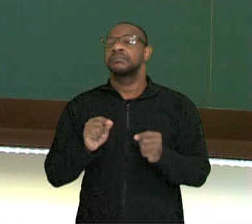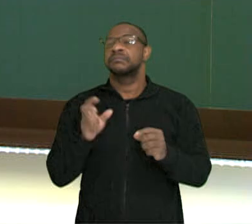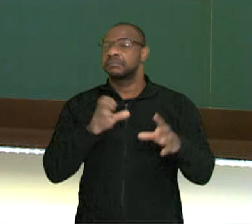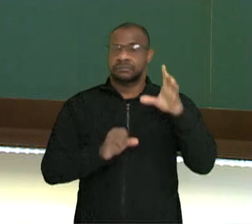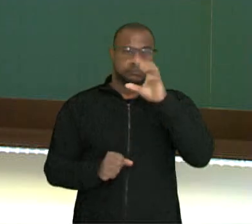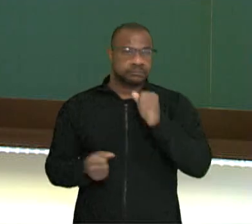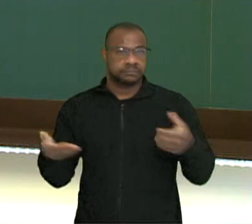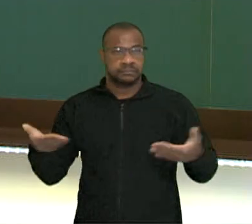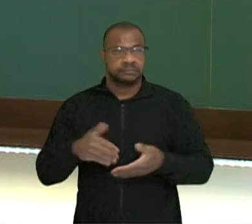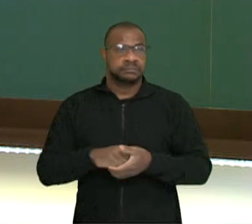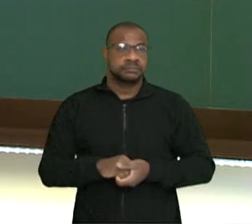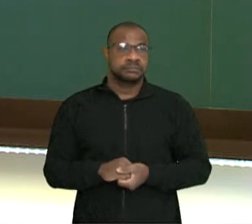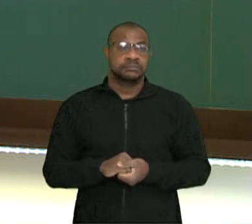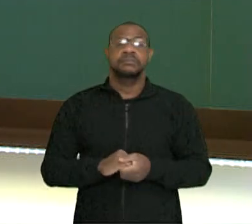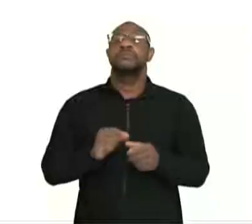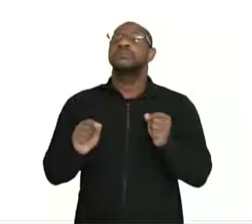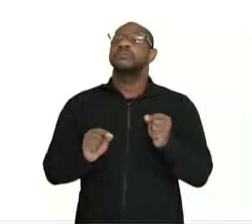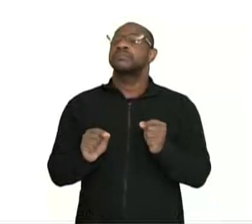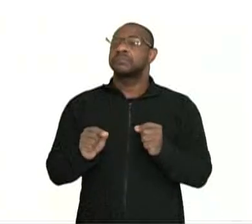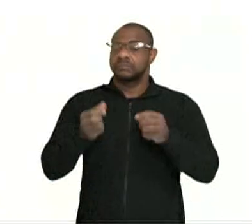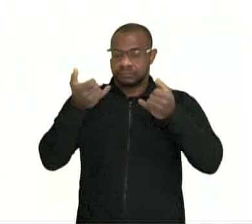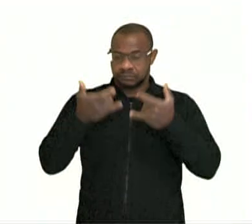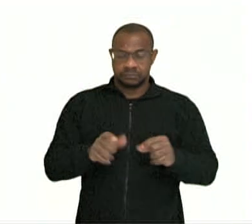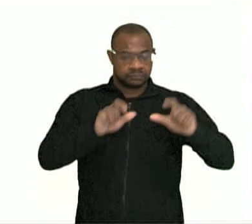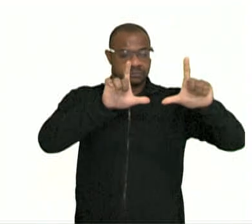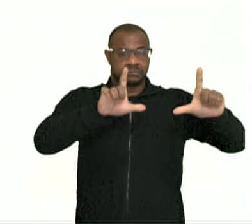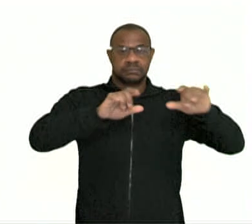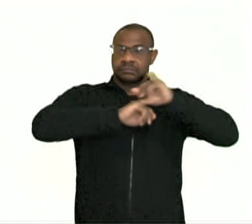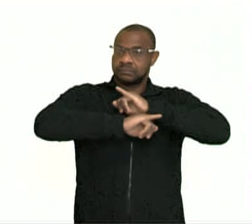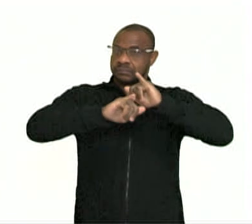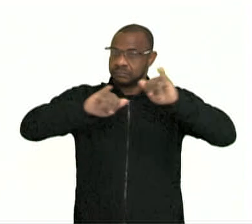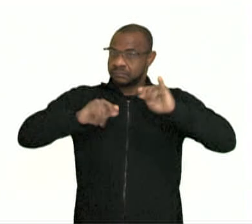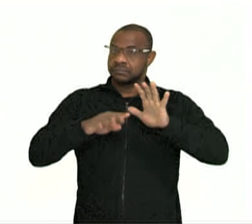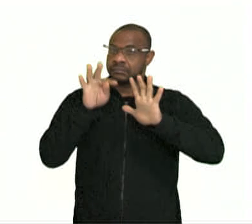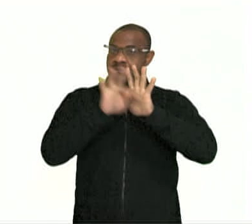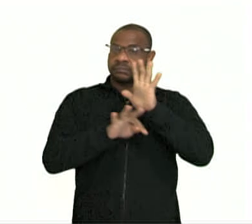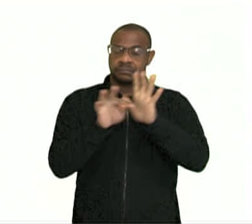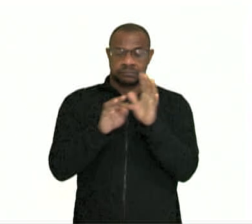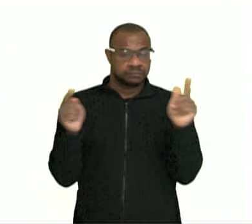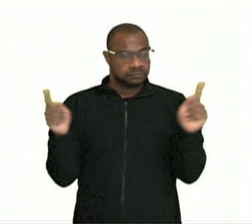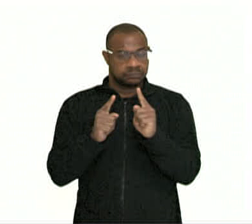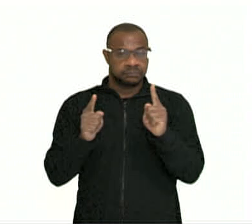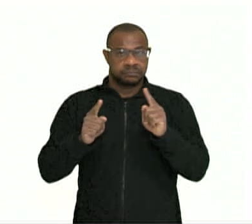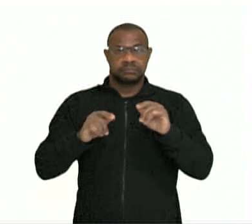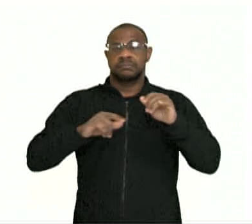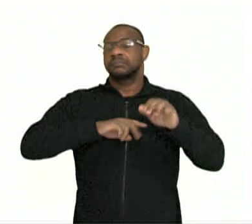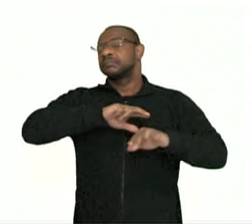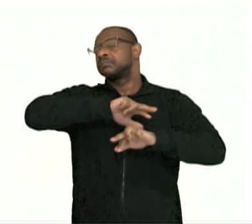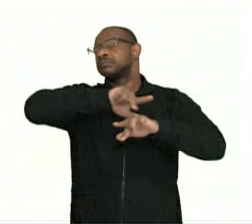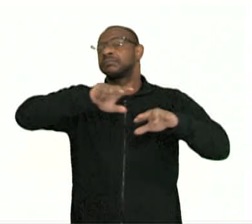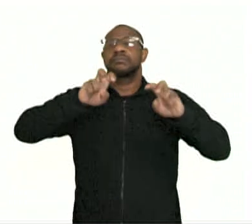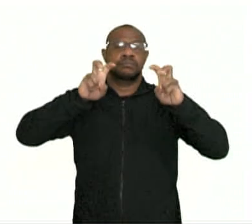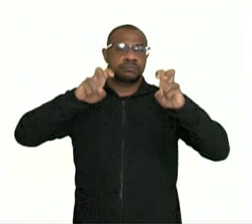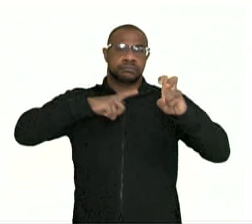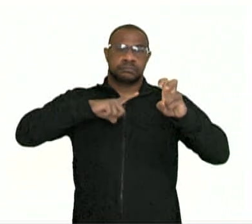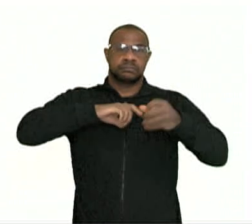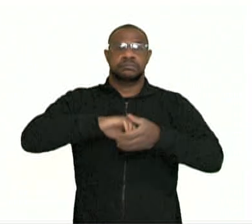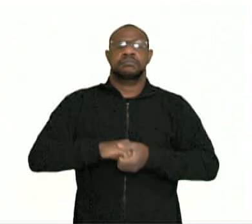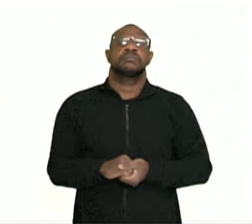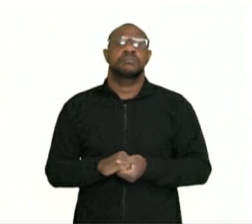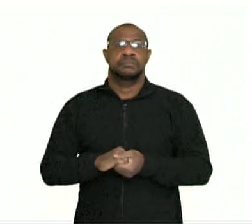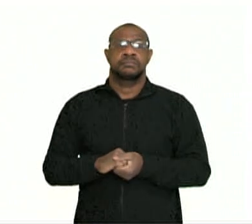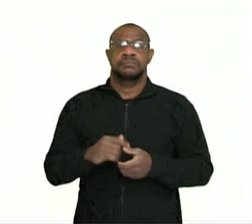aprendemos? Aprendemos um pouco mais sobre panfleto, que é um texto curto sobre diversos assuntos, impresso em